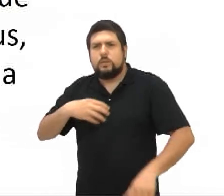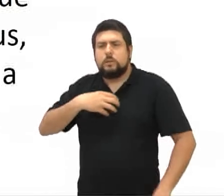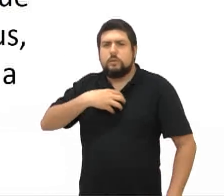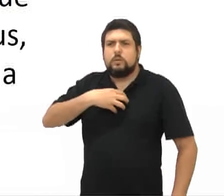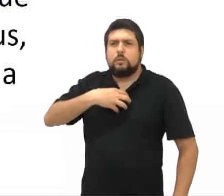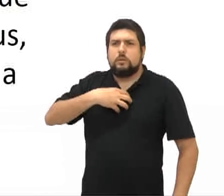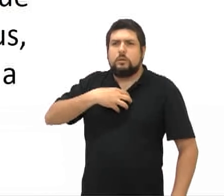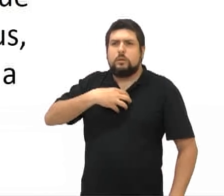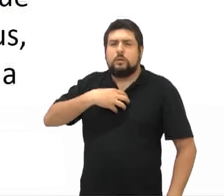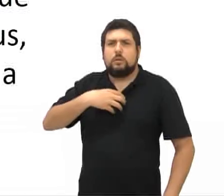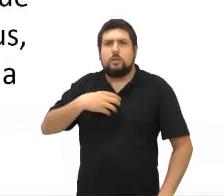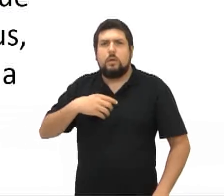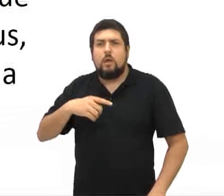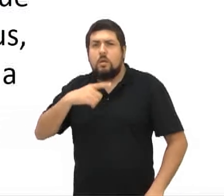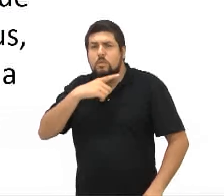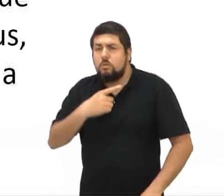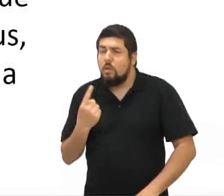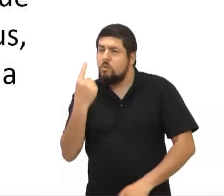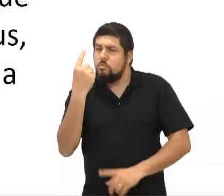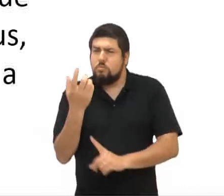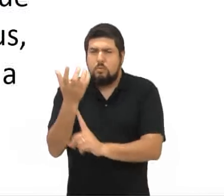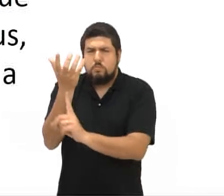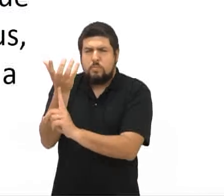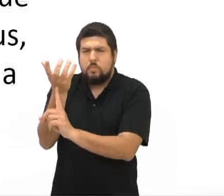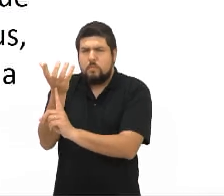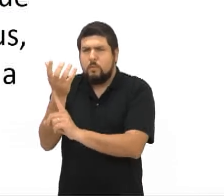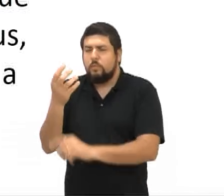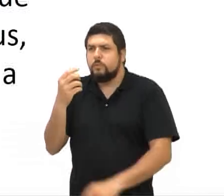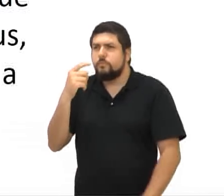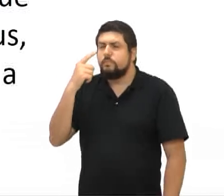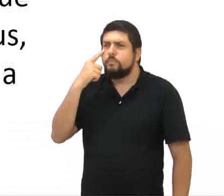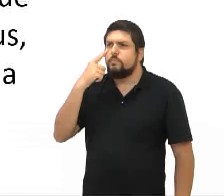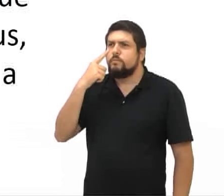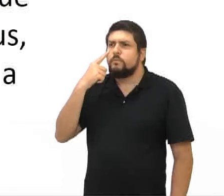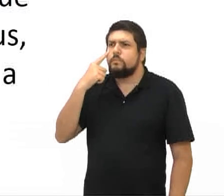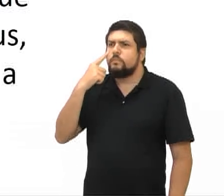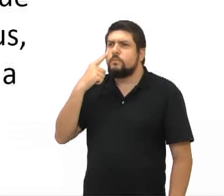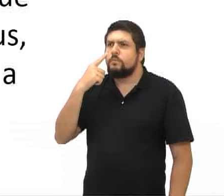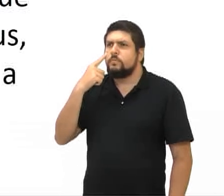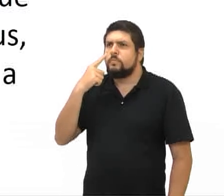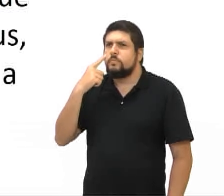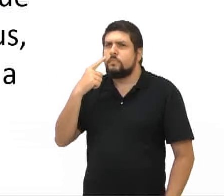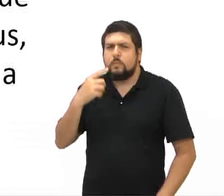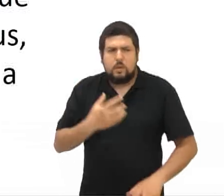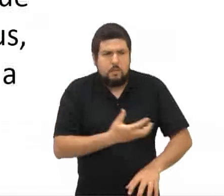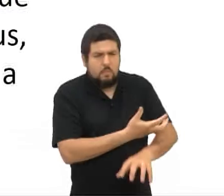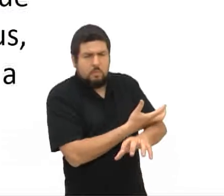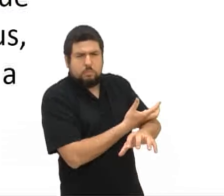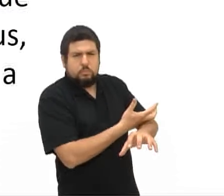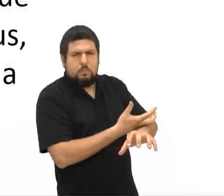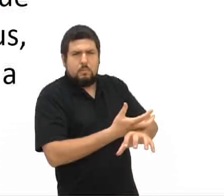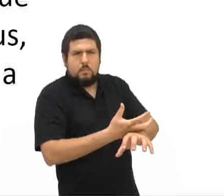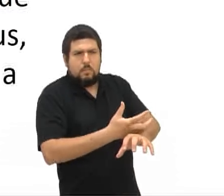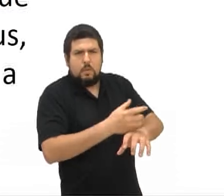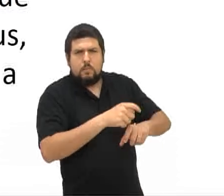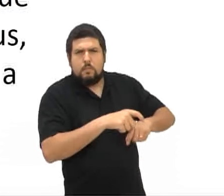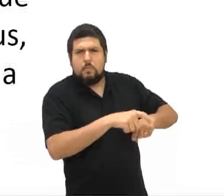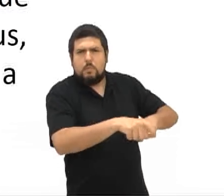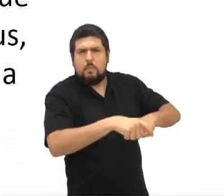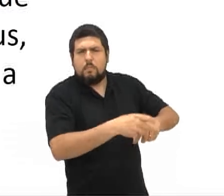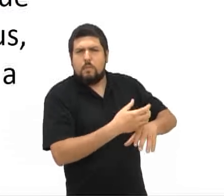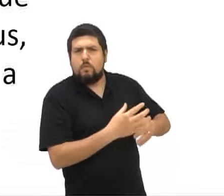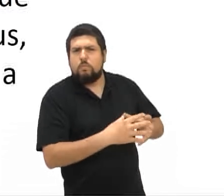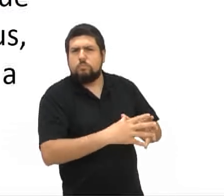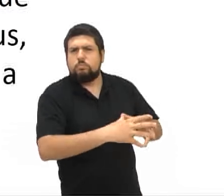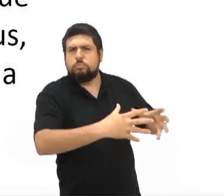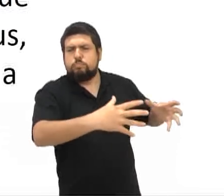pinheiro sobrevivente em meio a uma lavoura que parece infinita, com seus galhos erguidos aos céus, como em prece, para que